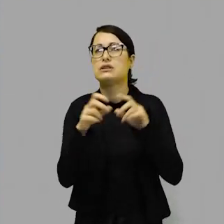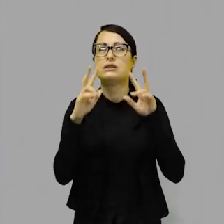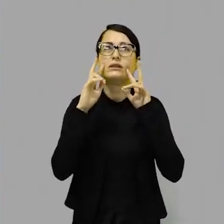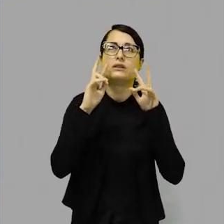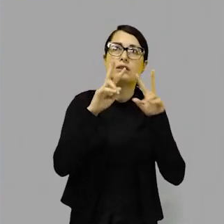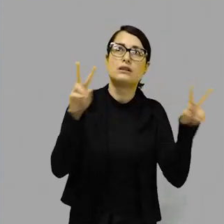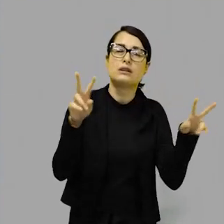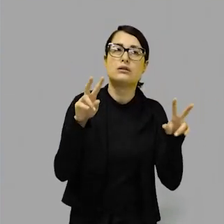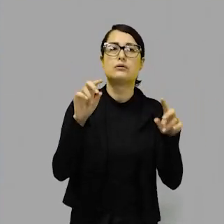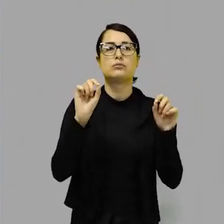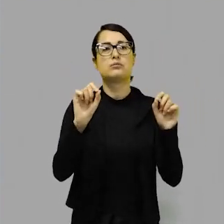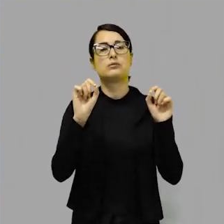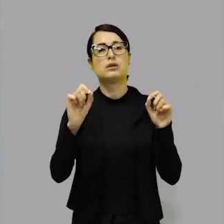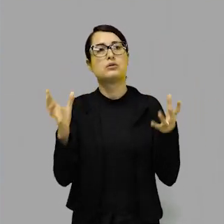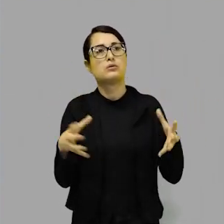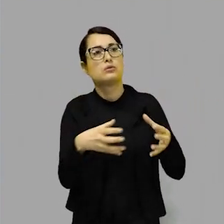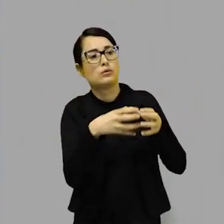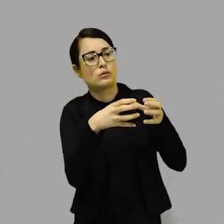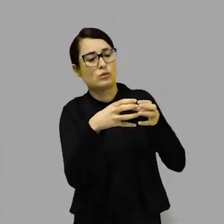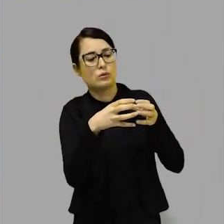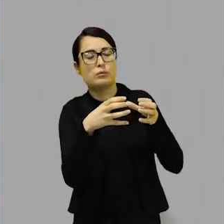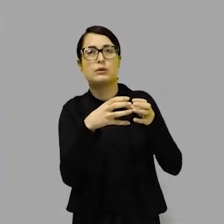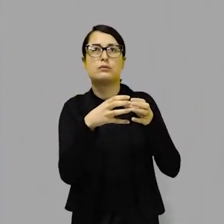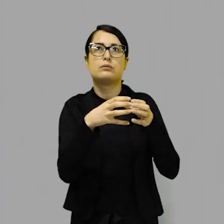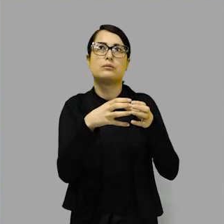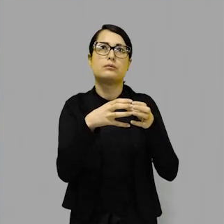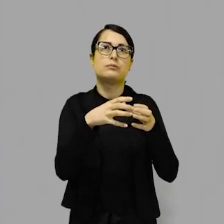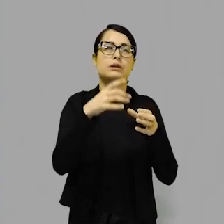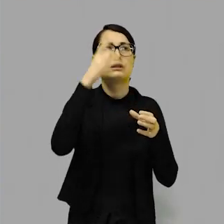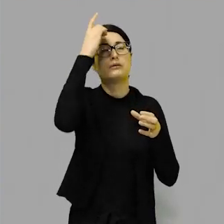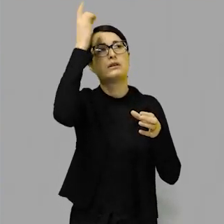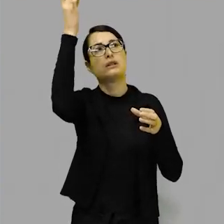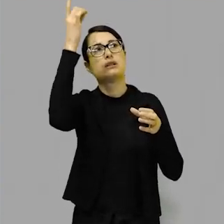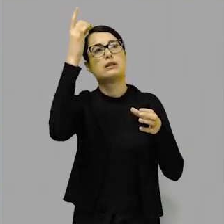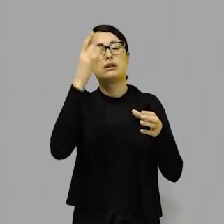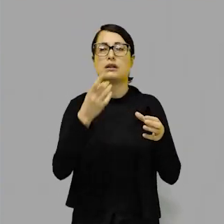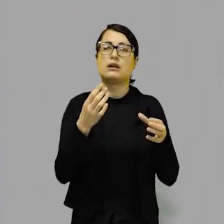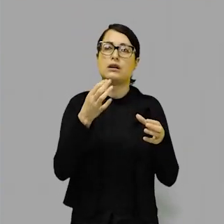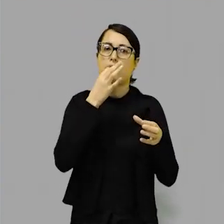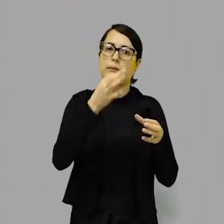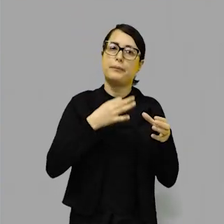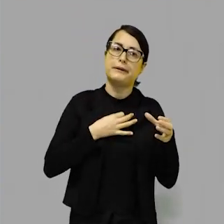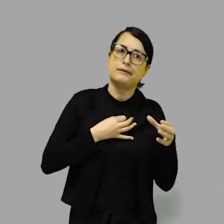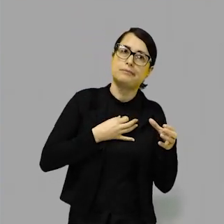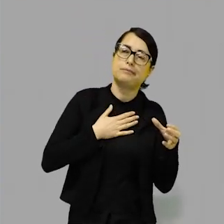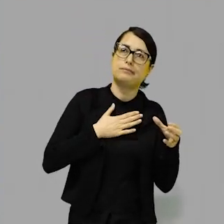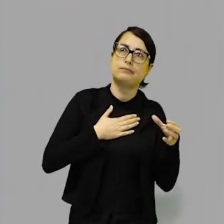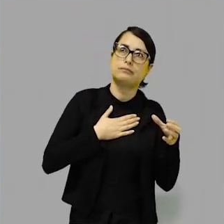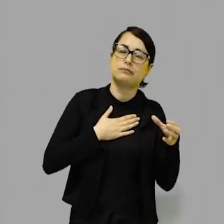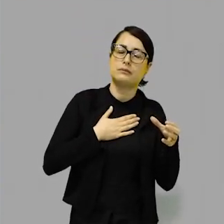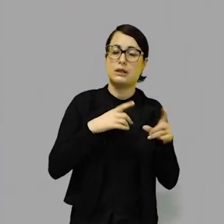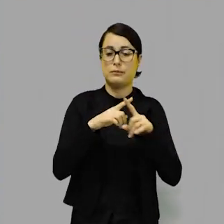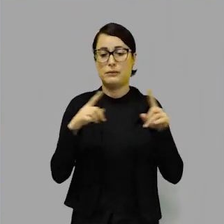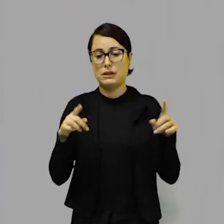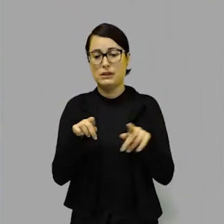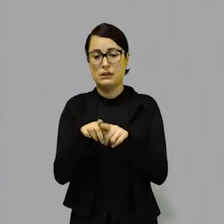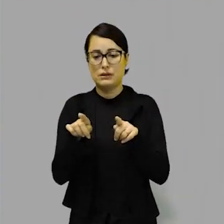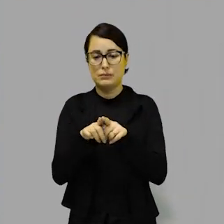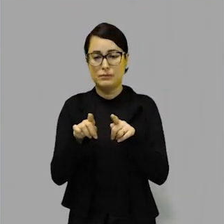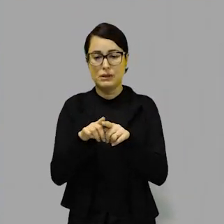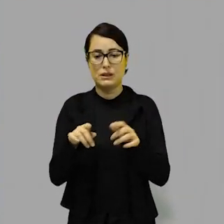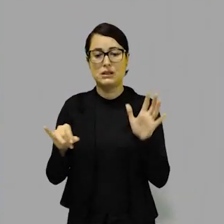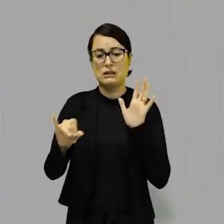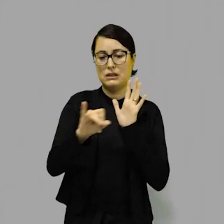visão sobre o que é a coletividade para construir a tua opinião individual. É a mesma coisa com hábito. A própria ideia de